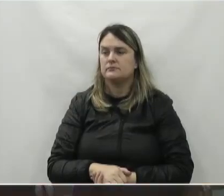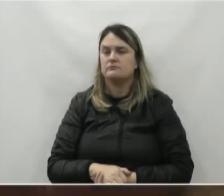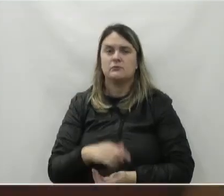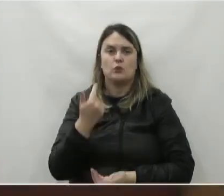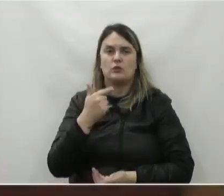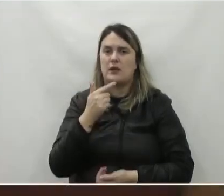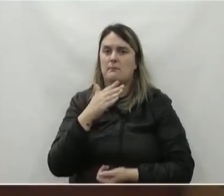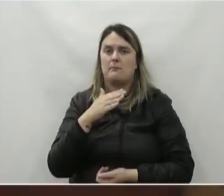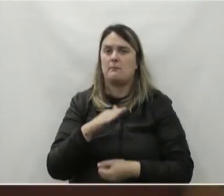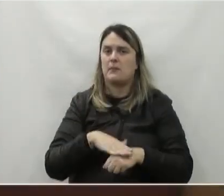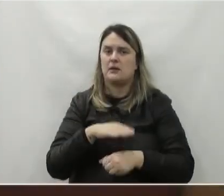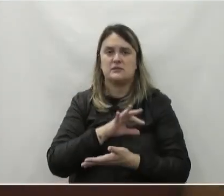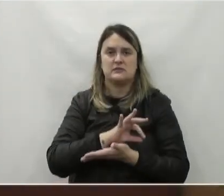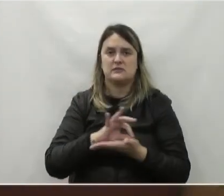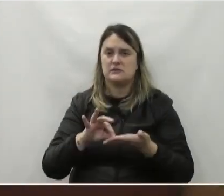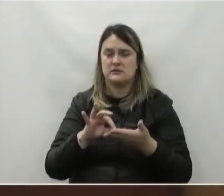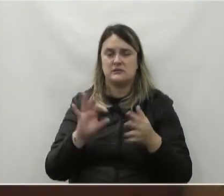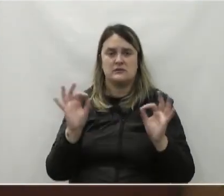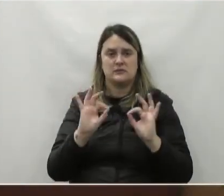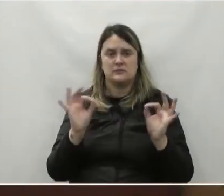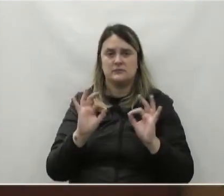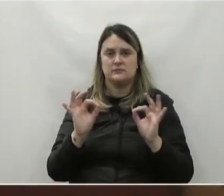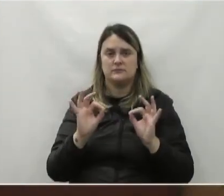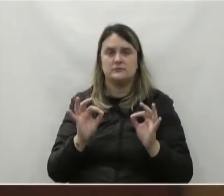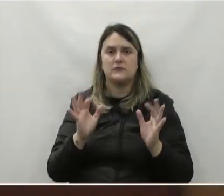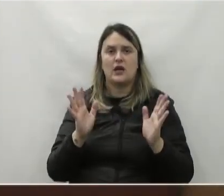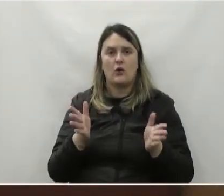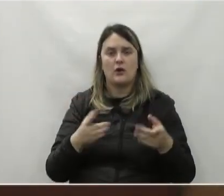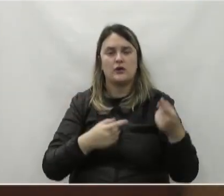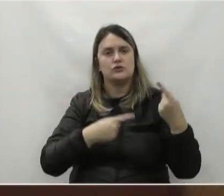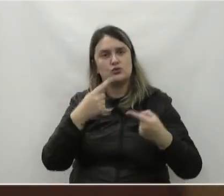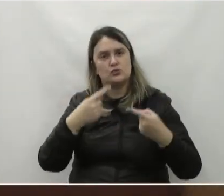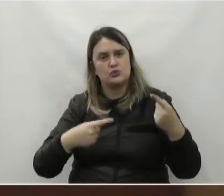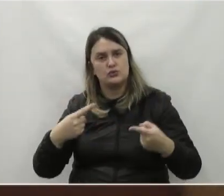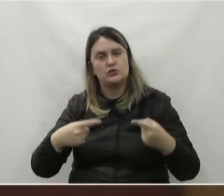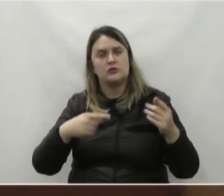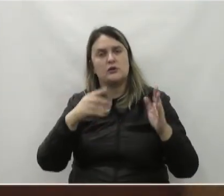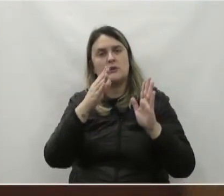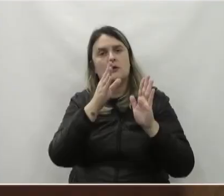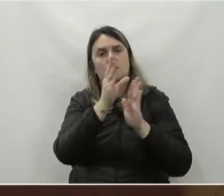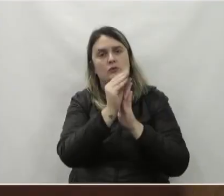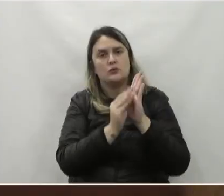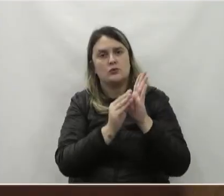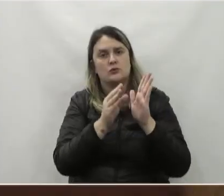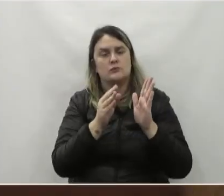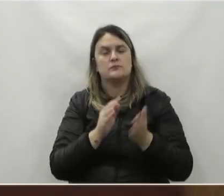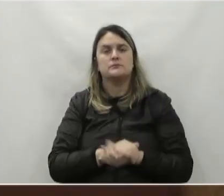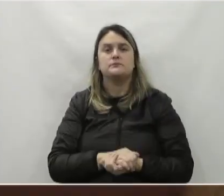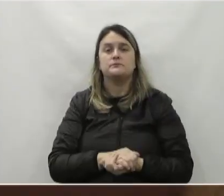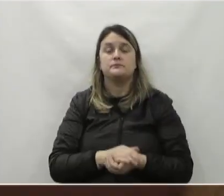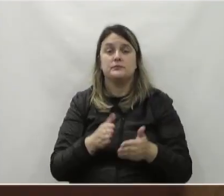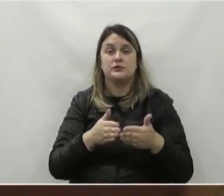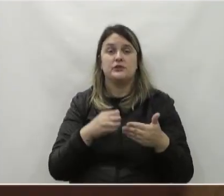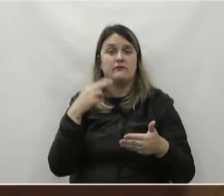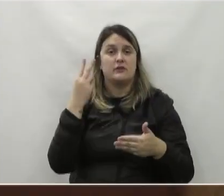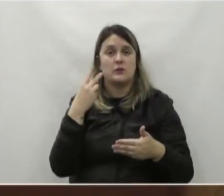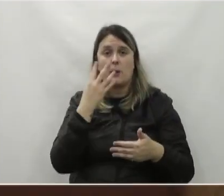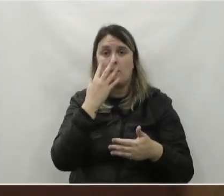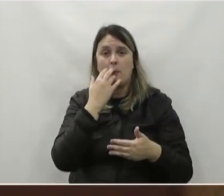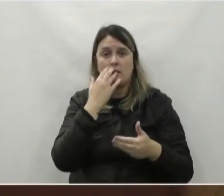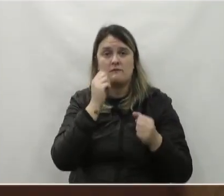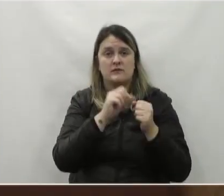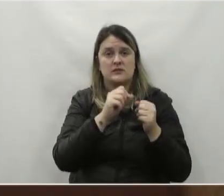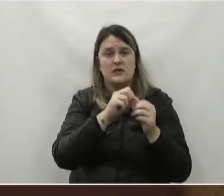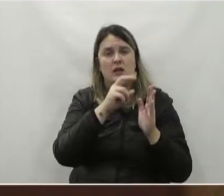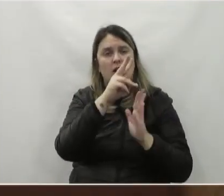Não havendo mais inscrições para a tribuna, passamos imediatamente à ordem do dia. Solicito ao vereador Marcos Borracha Caos